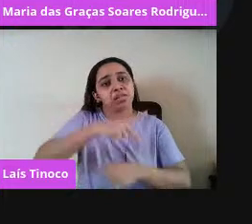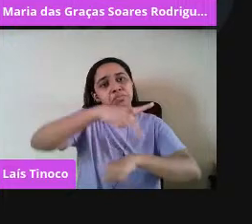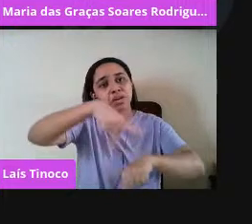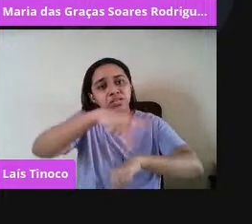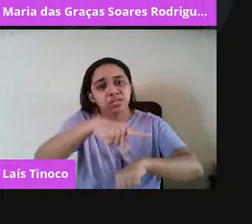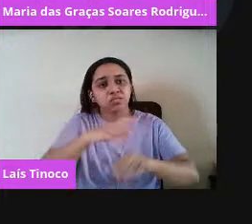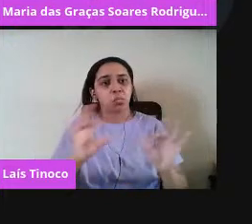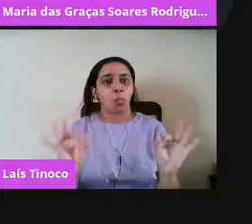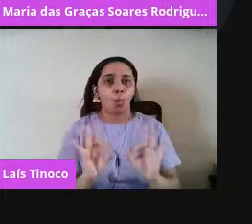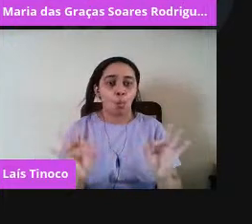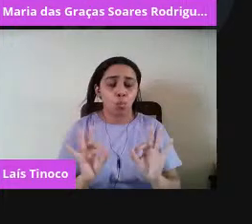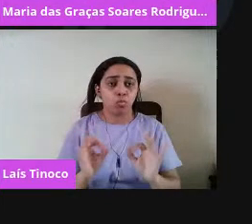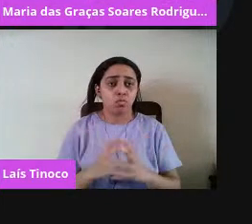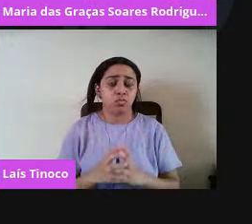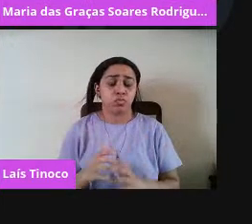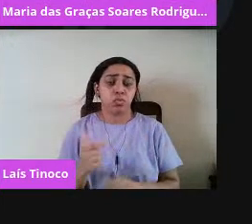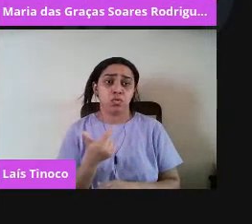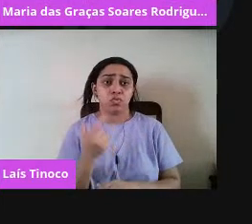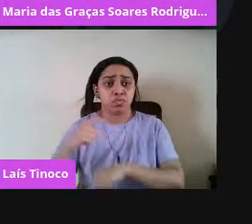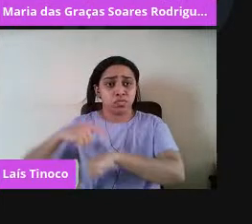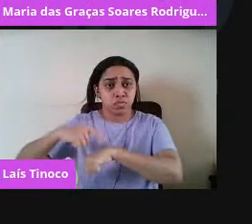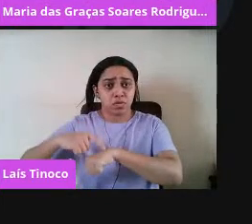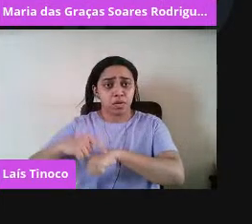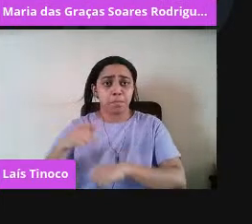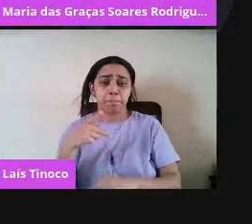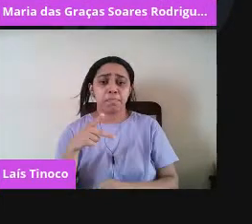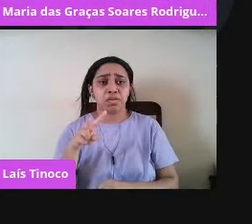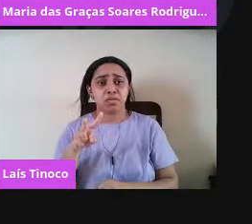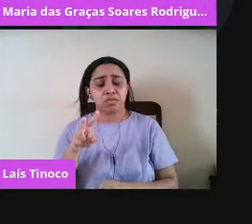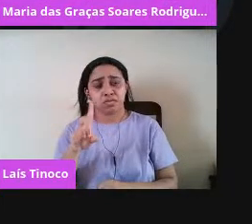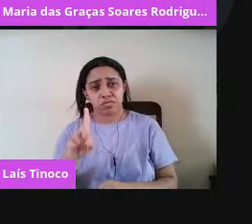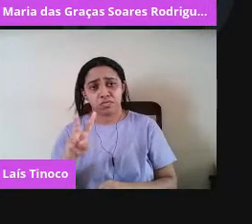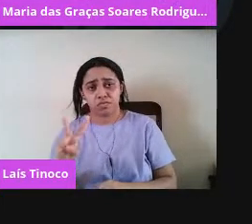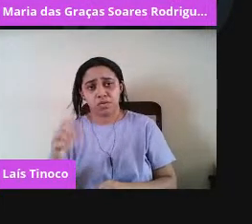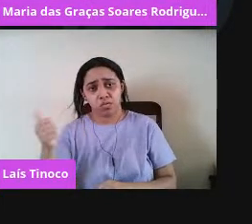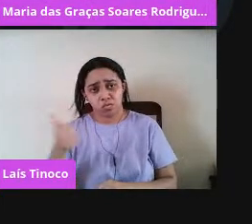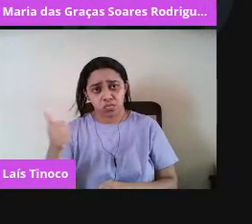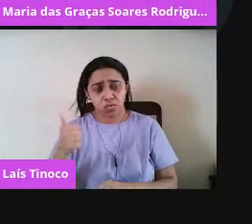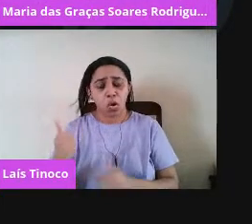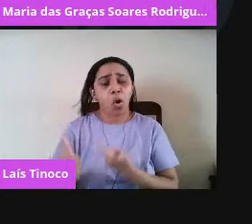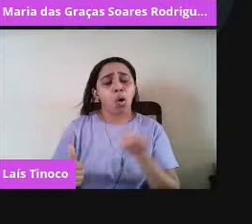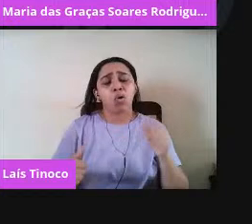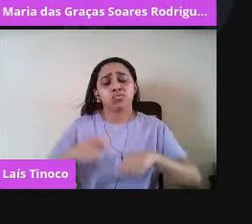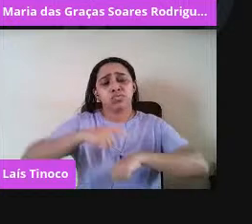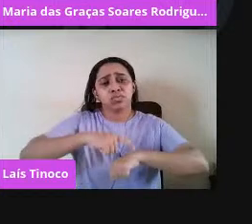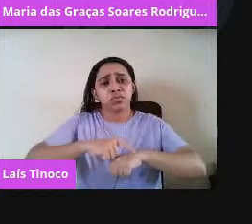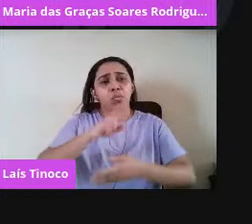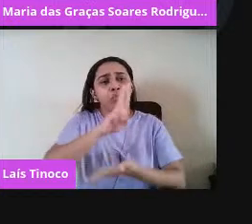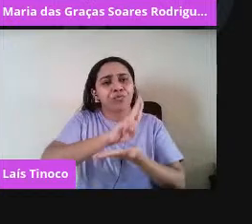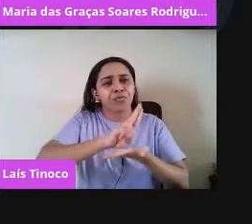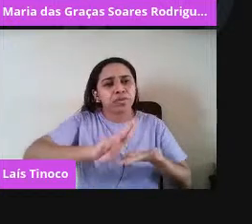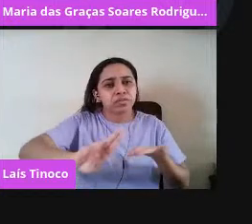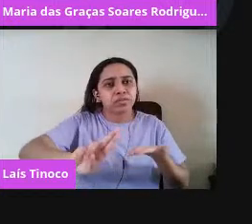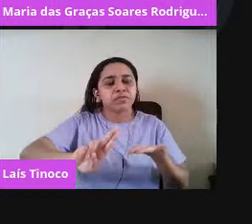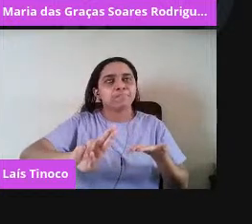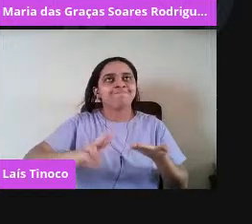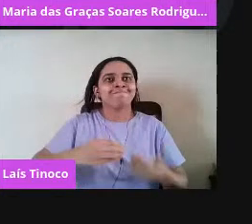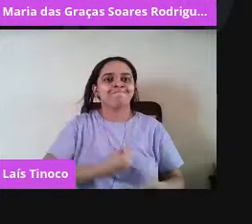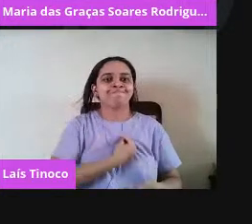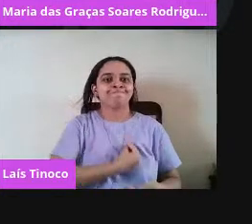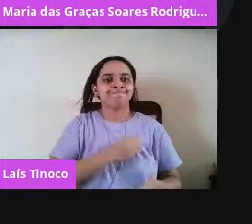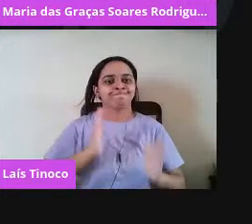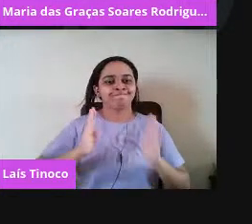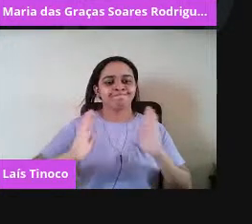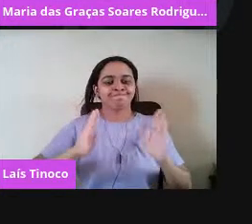enunciador primeiro, era outro. Era o tempo em que as universidades viveram, por um instante, o reconhecimento pelo